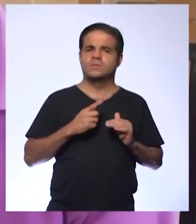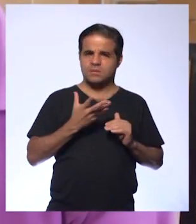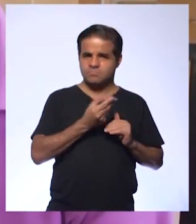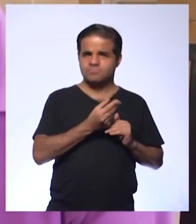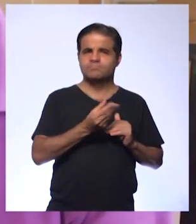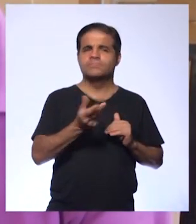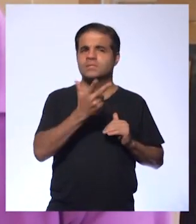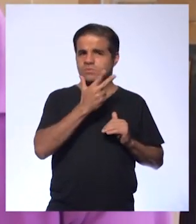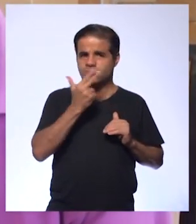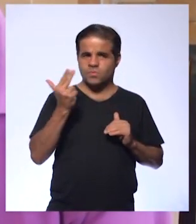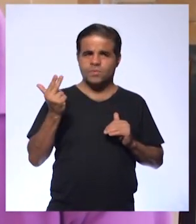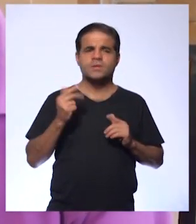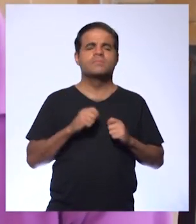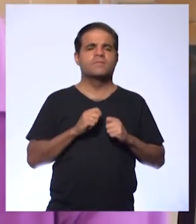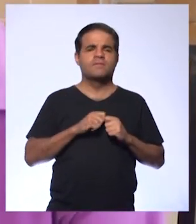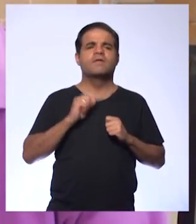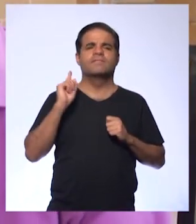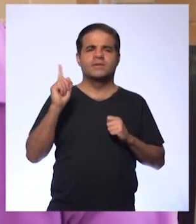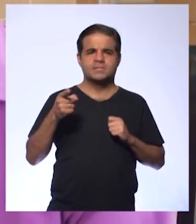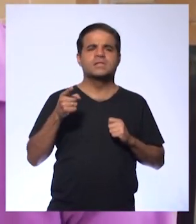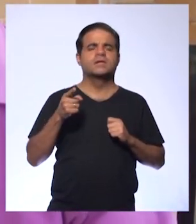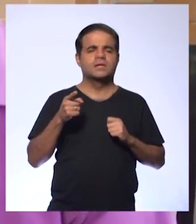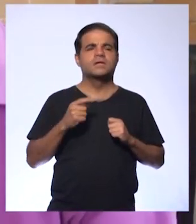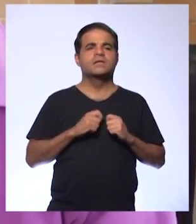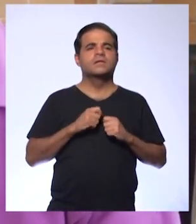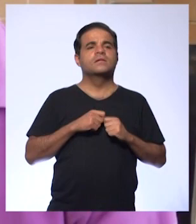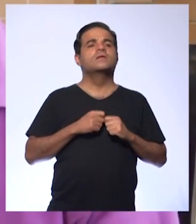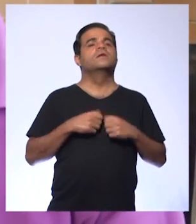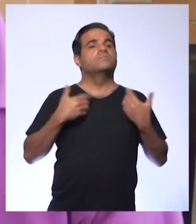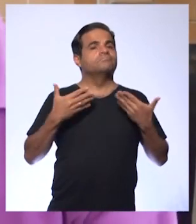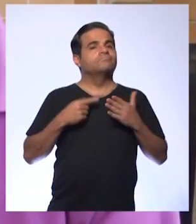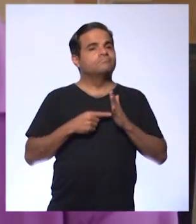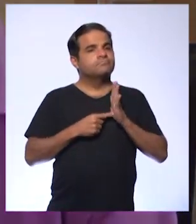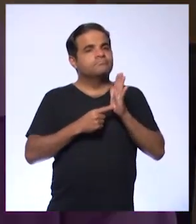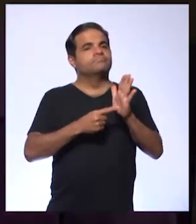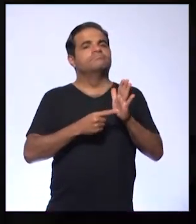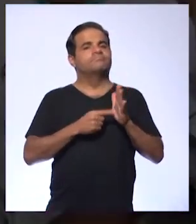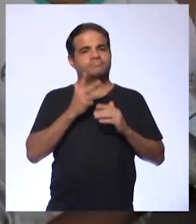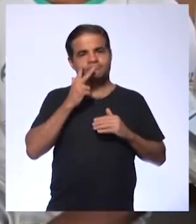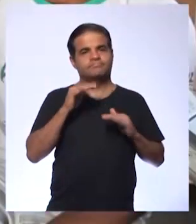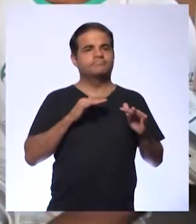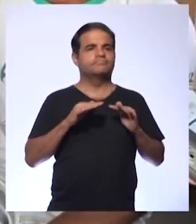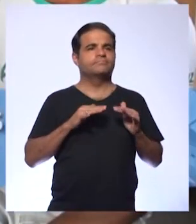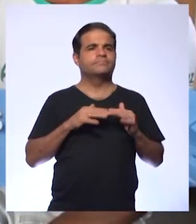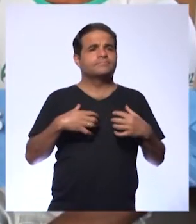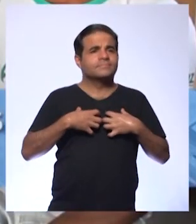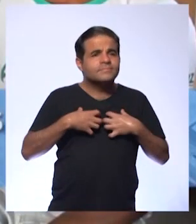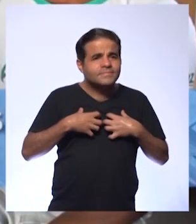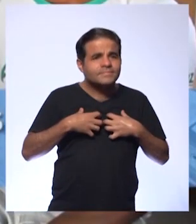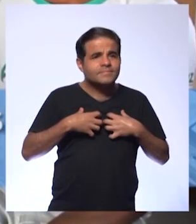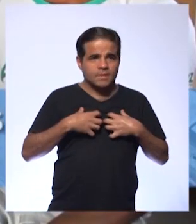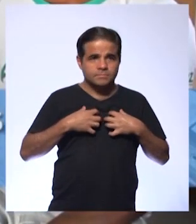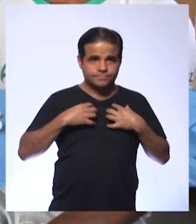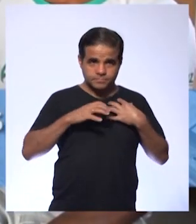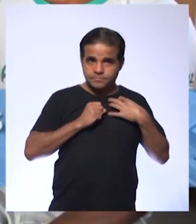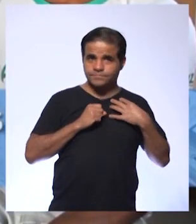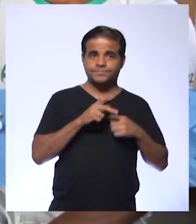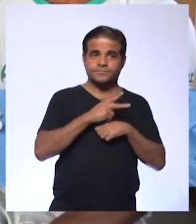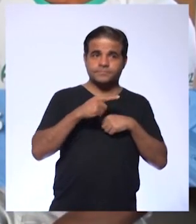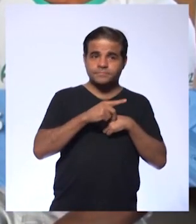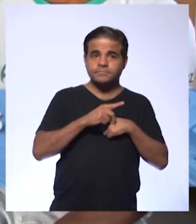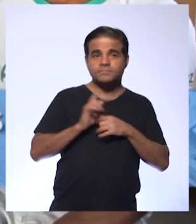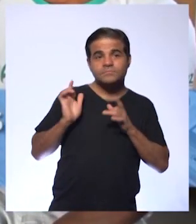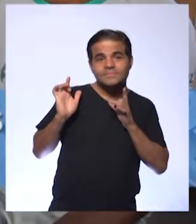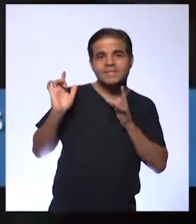para serem feitas ainda, para o país se adaptar com o terremoto. Você sente que gosta do seu país quando você